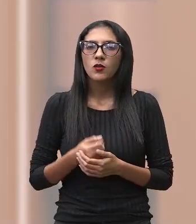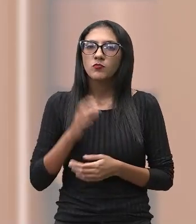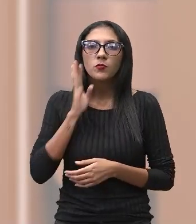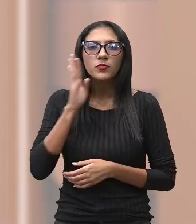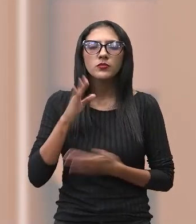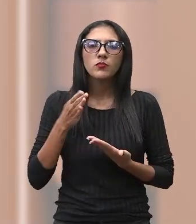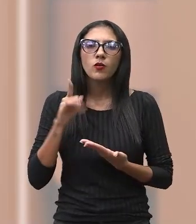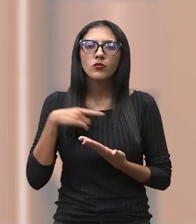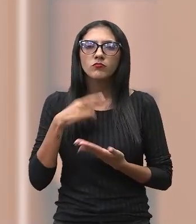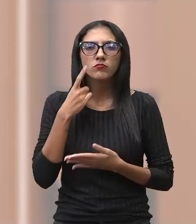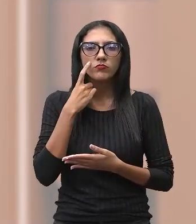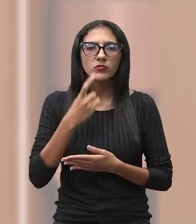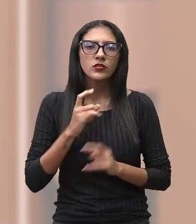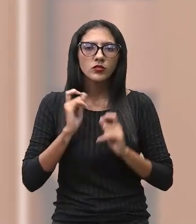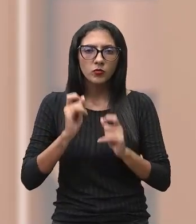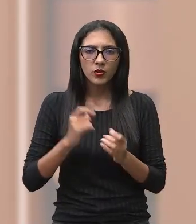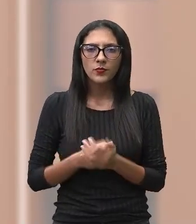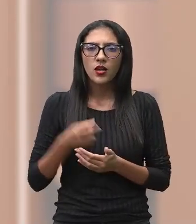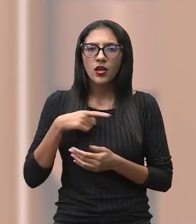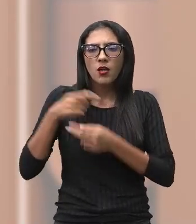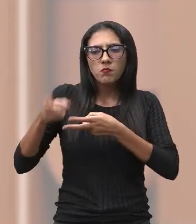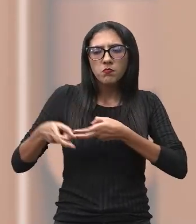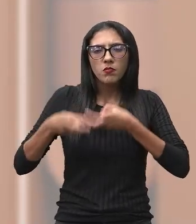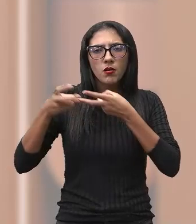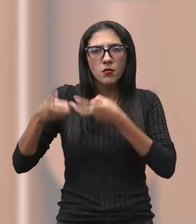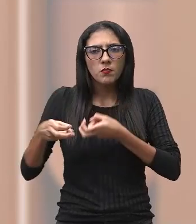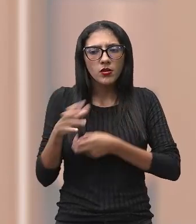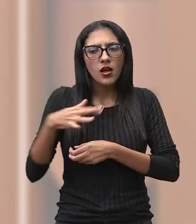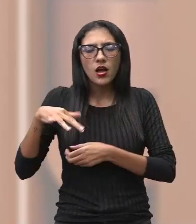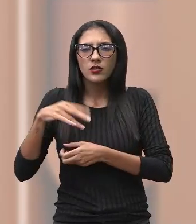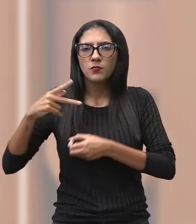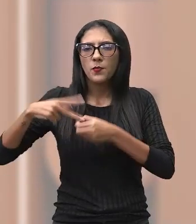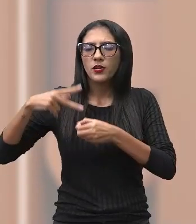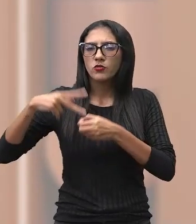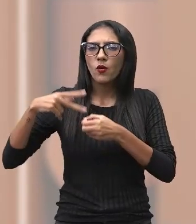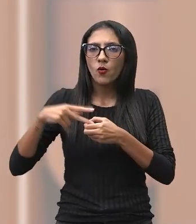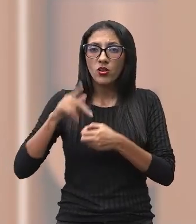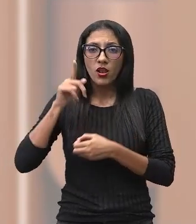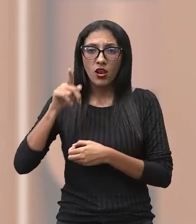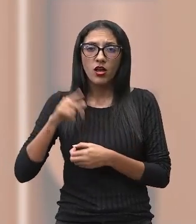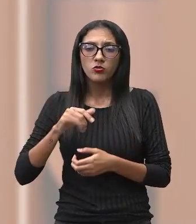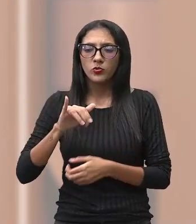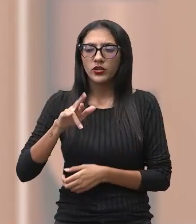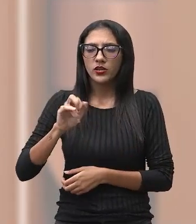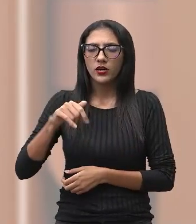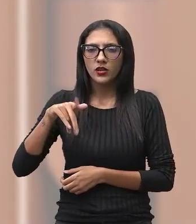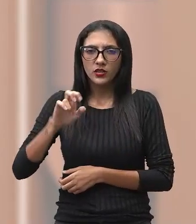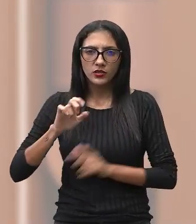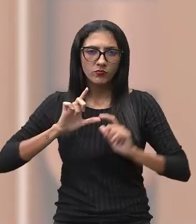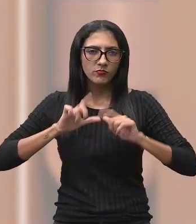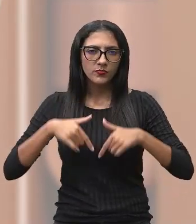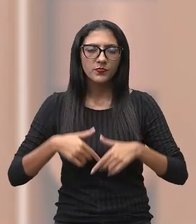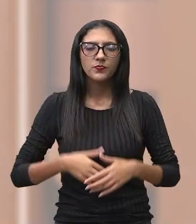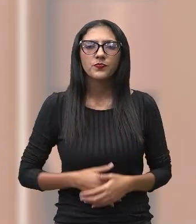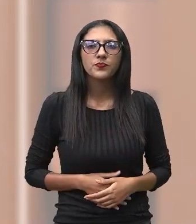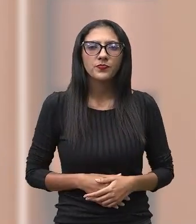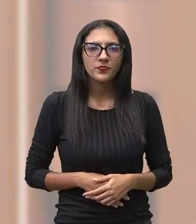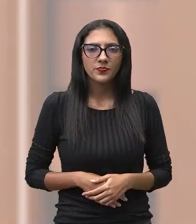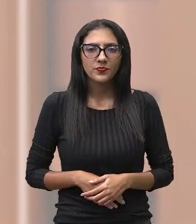interesses dele está relacionado à exploração das reservas de petróleo lá no Iraque. Então,